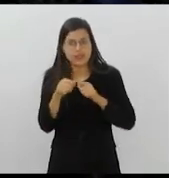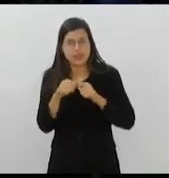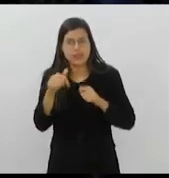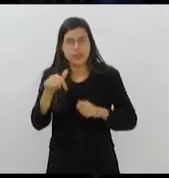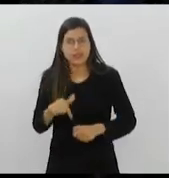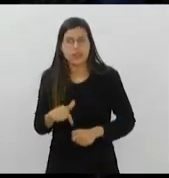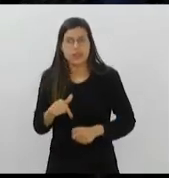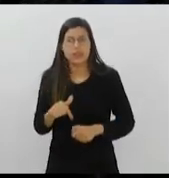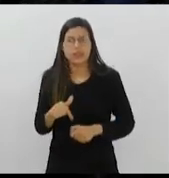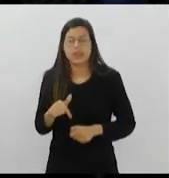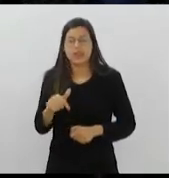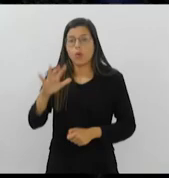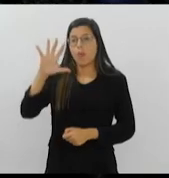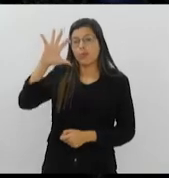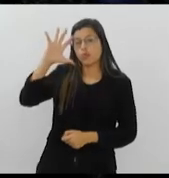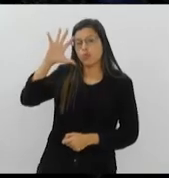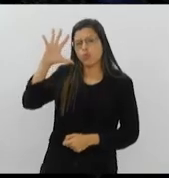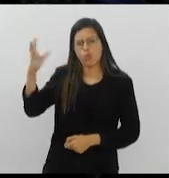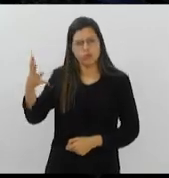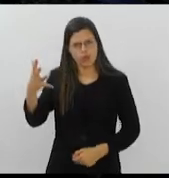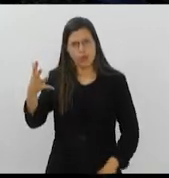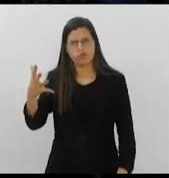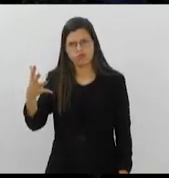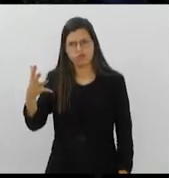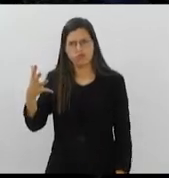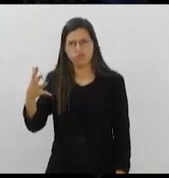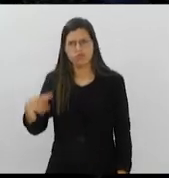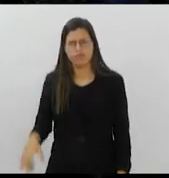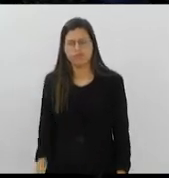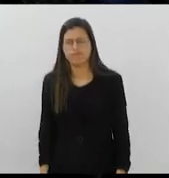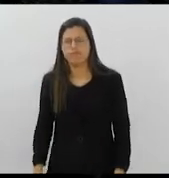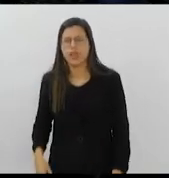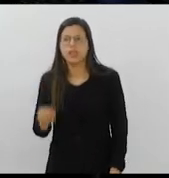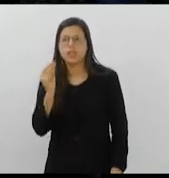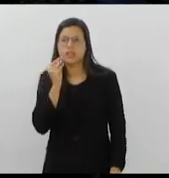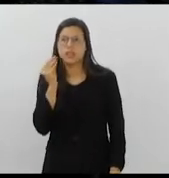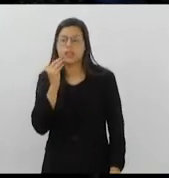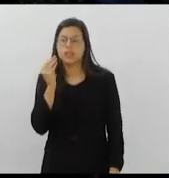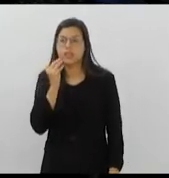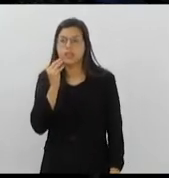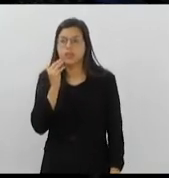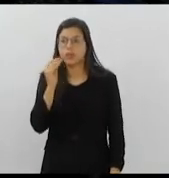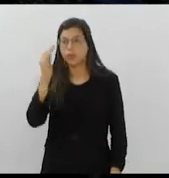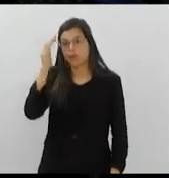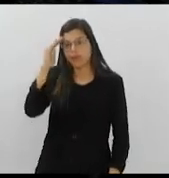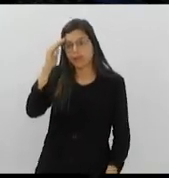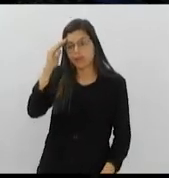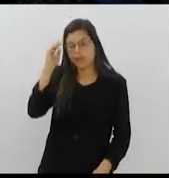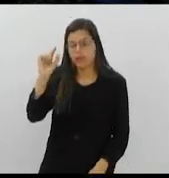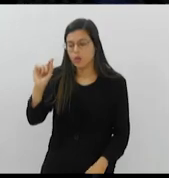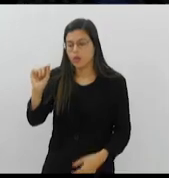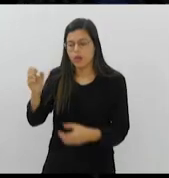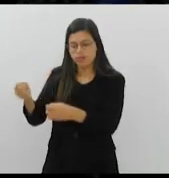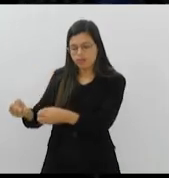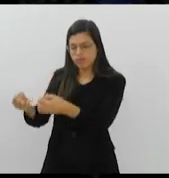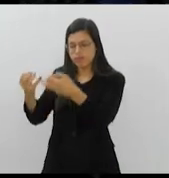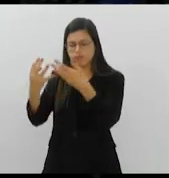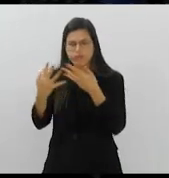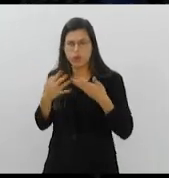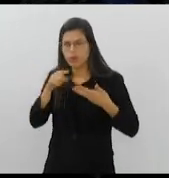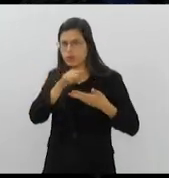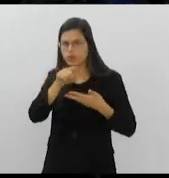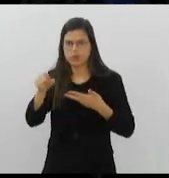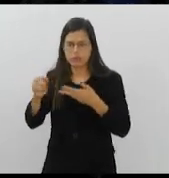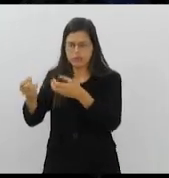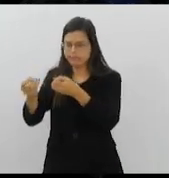uma ponte de solução, né? Tentando ouvir diretamente o que vocês dizem, e tenho absoluta